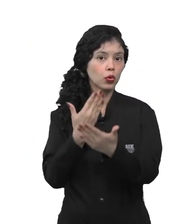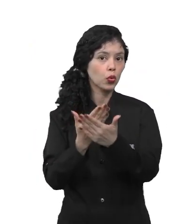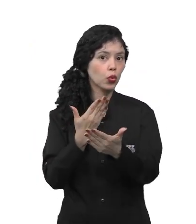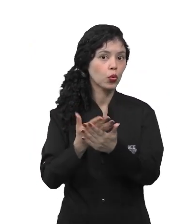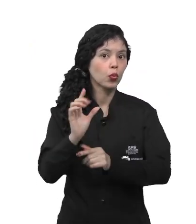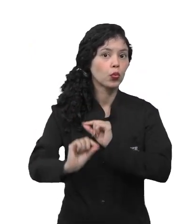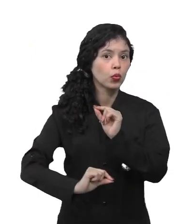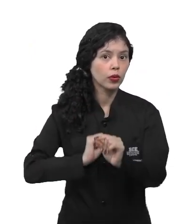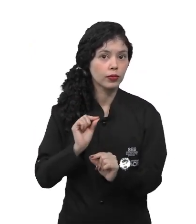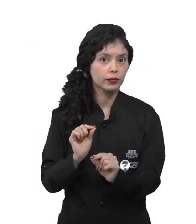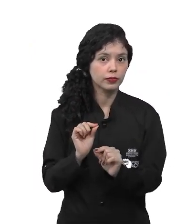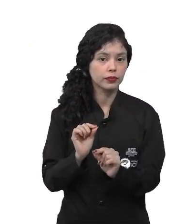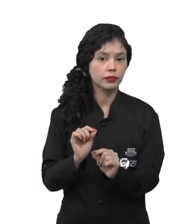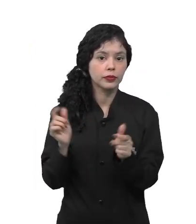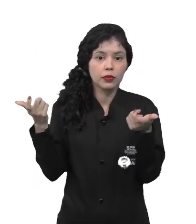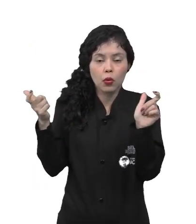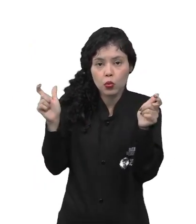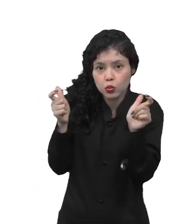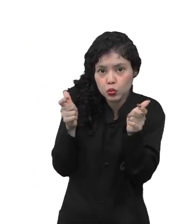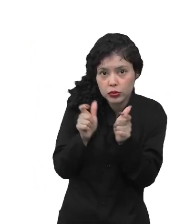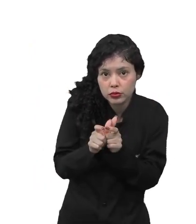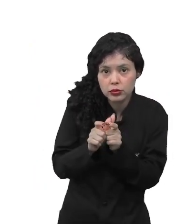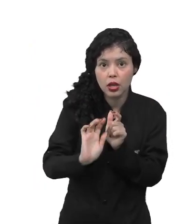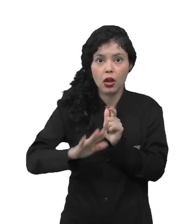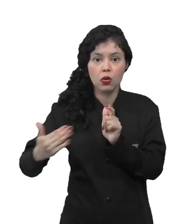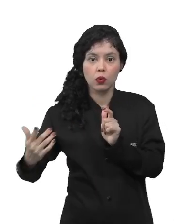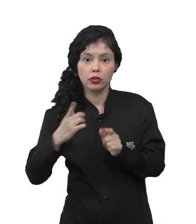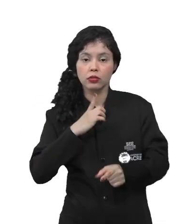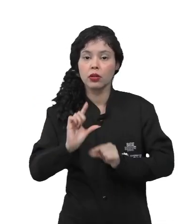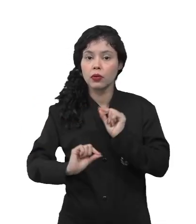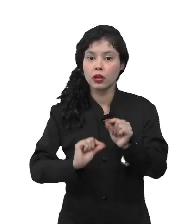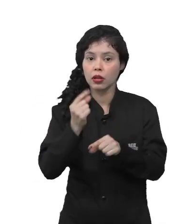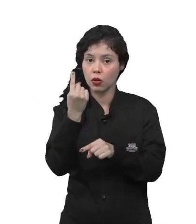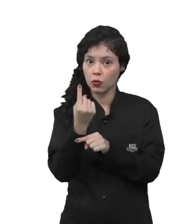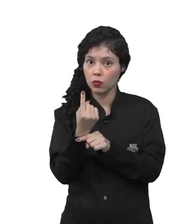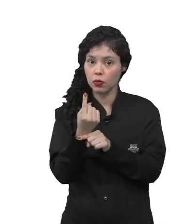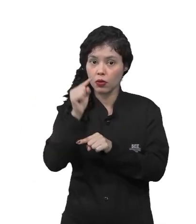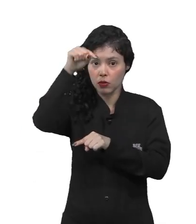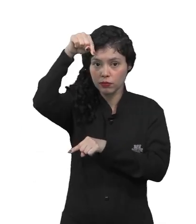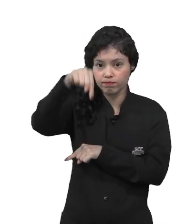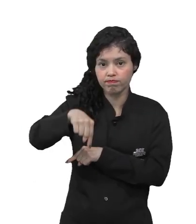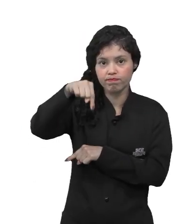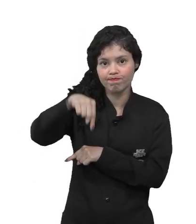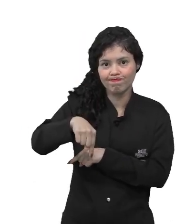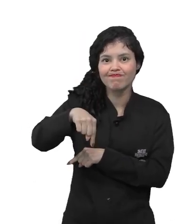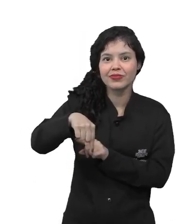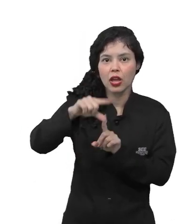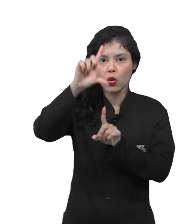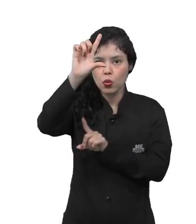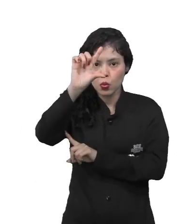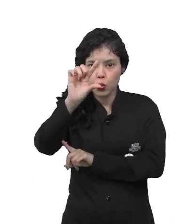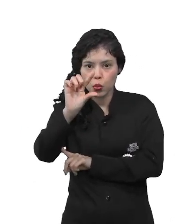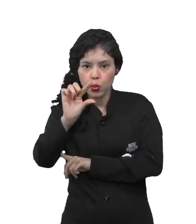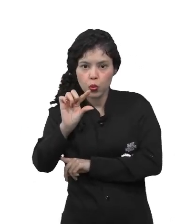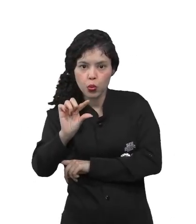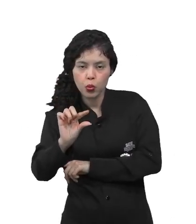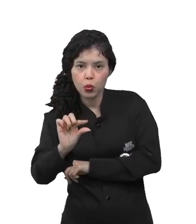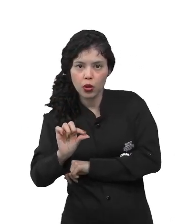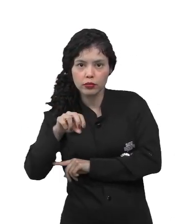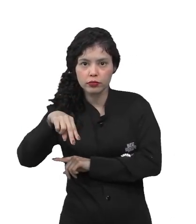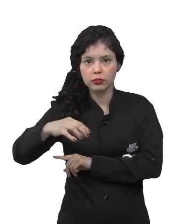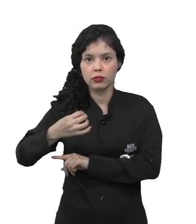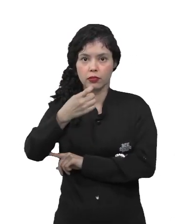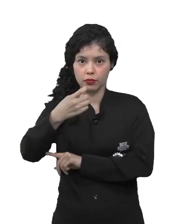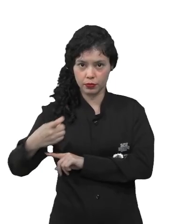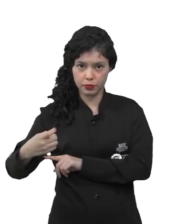estudamos, né, que a redução é quando há aqui uma queda, né, uma diminuição do número de